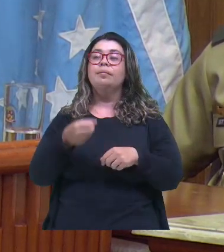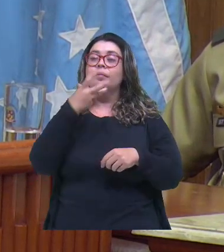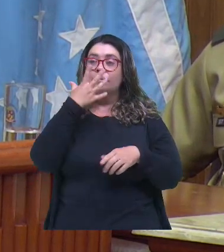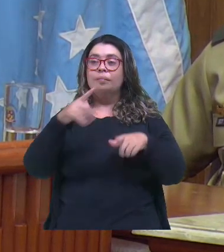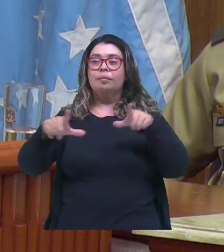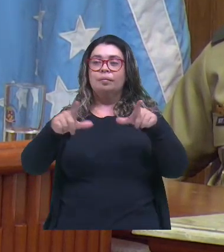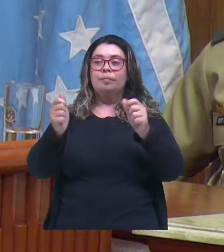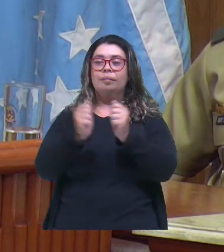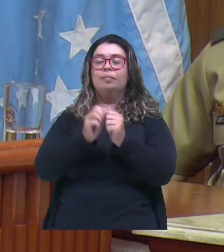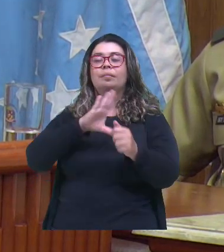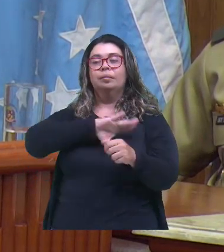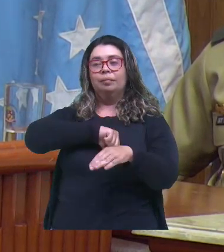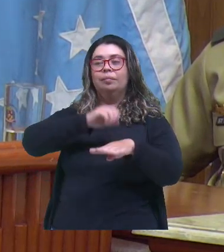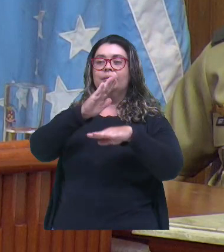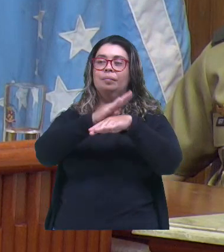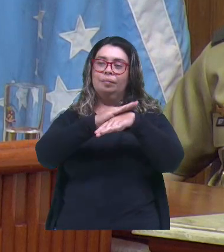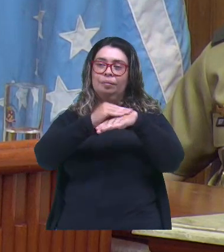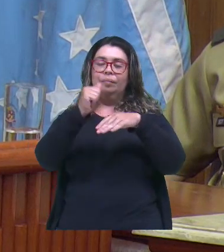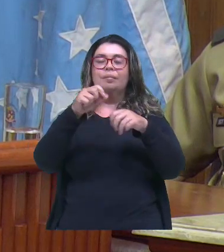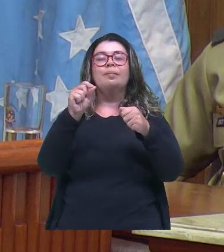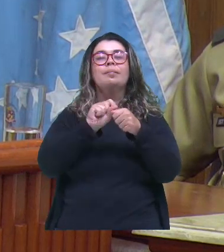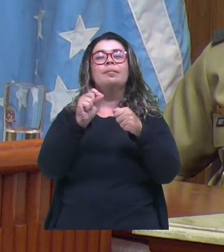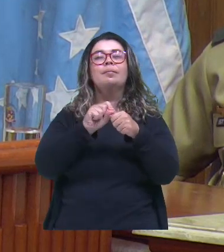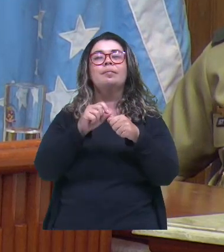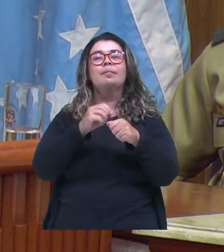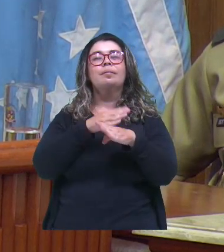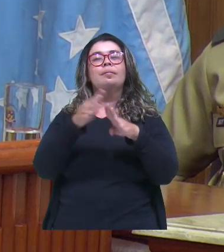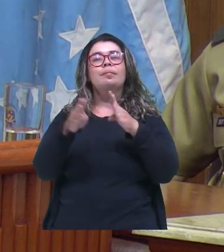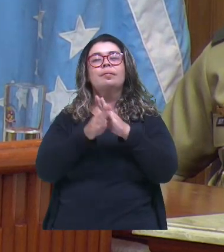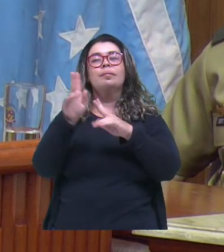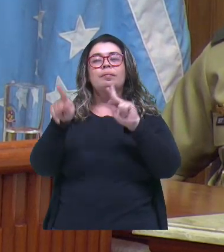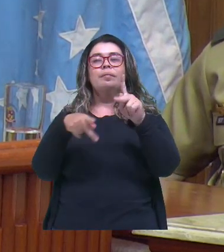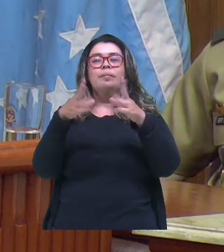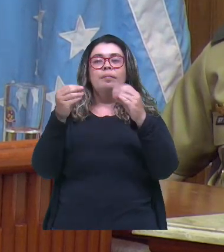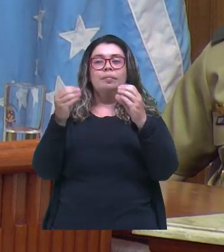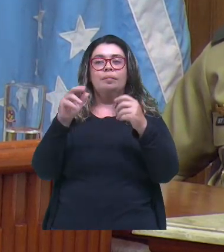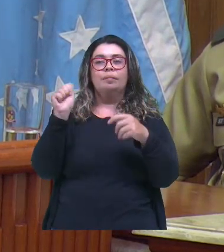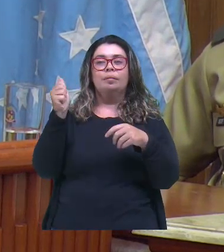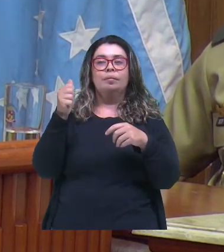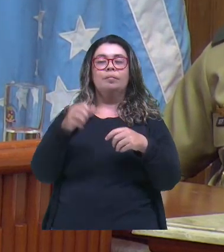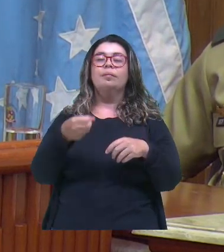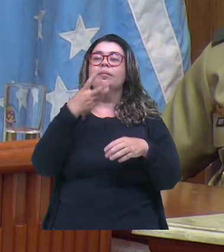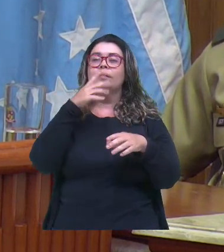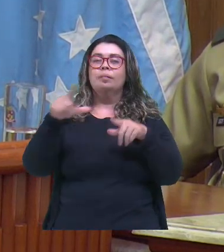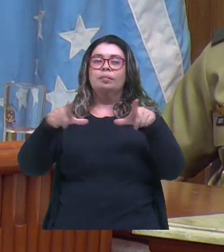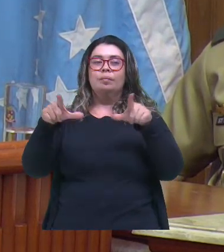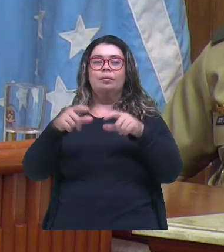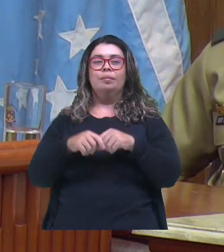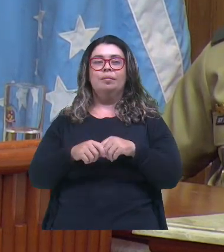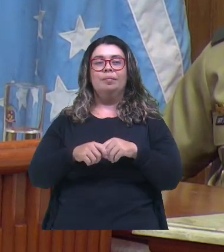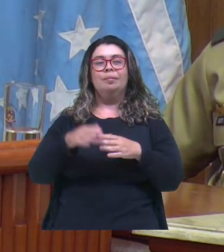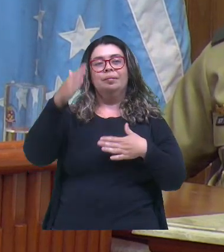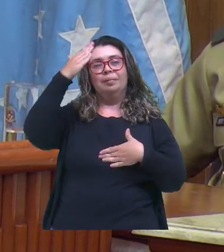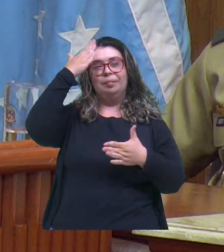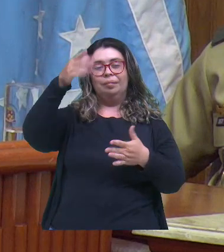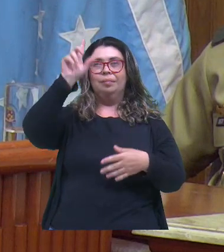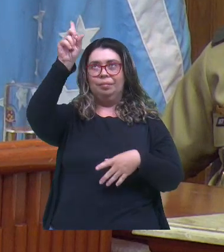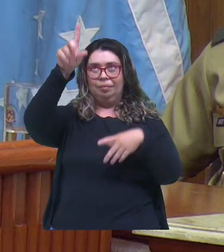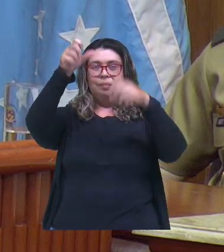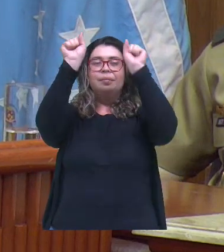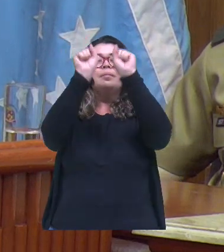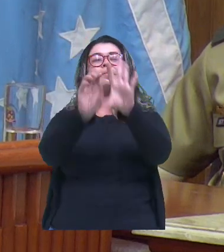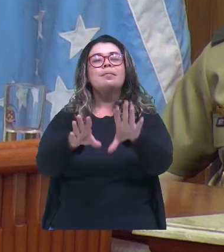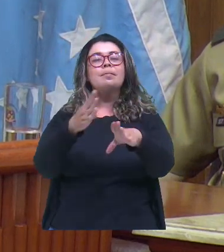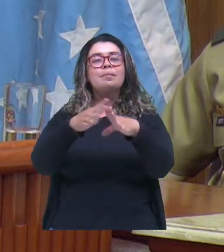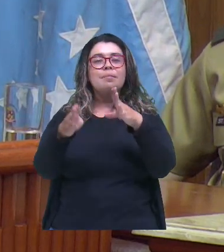muito amor, carinho, proporcionando a toda a população cisense que seja aí um bom trabalho. Meu muito obrigado, que Deus abençoe a todos